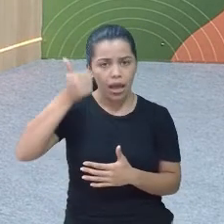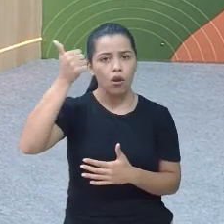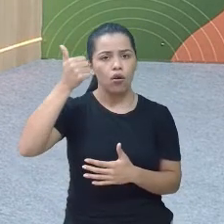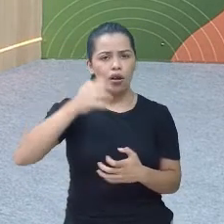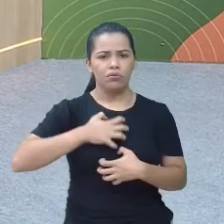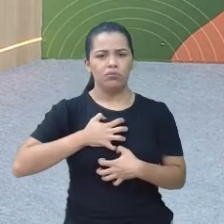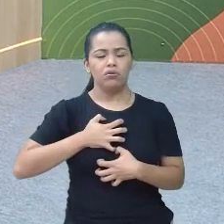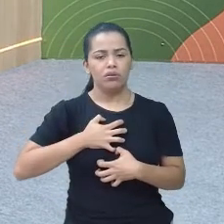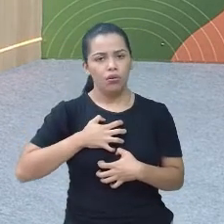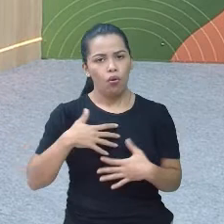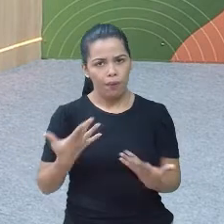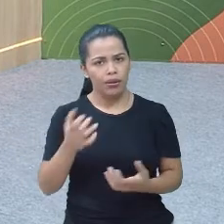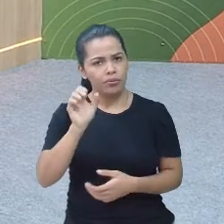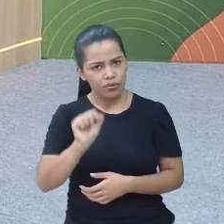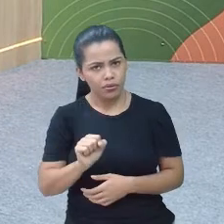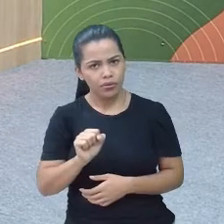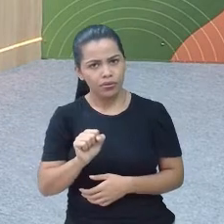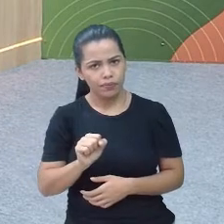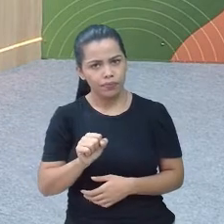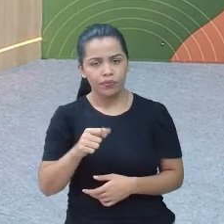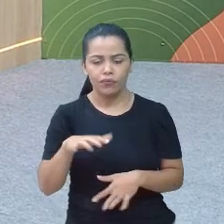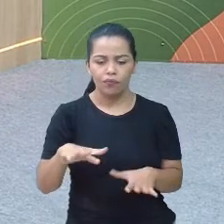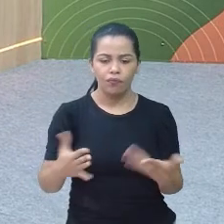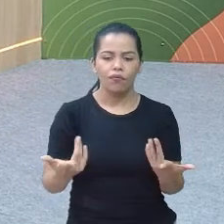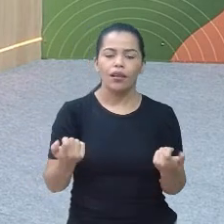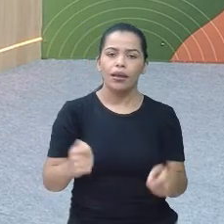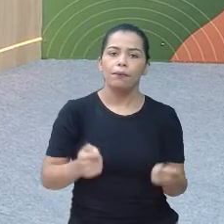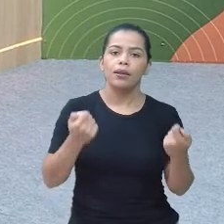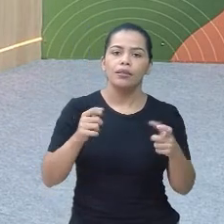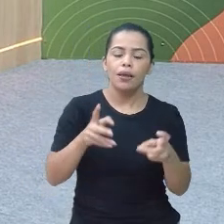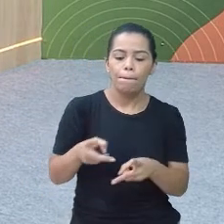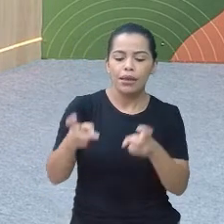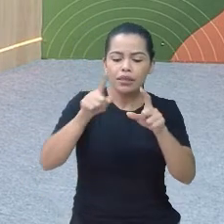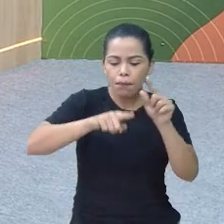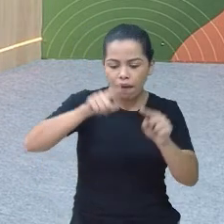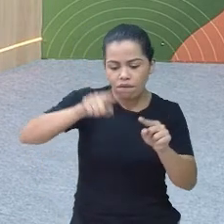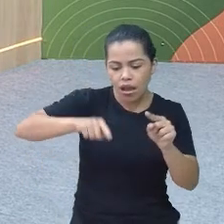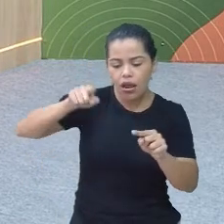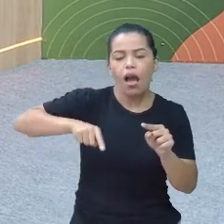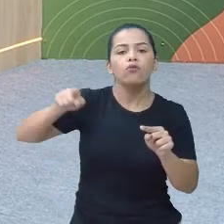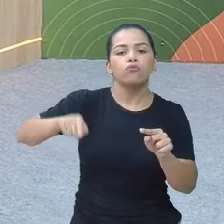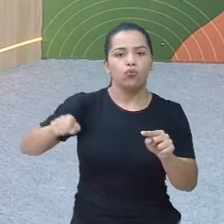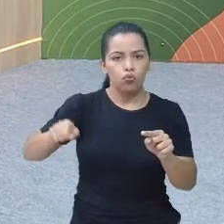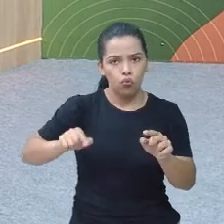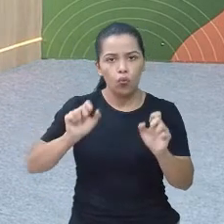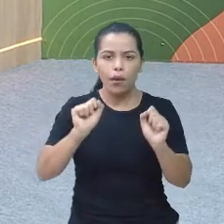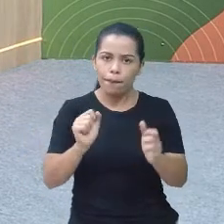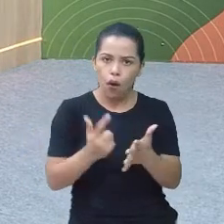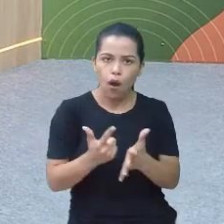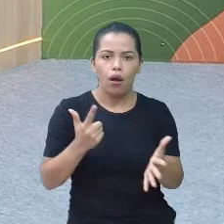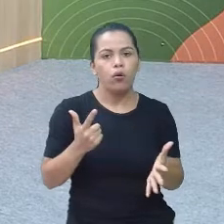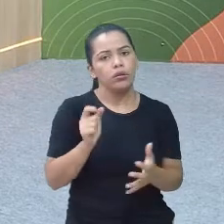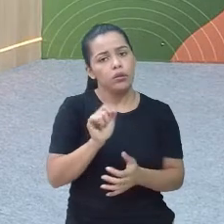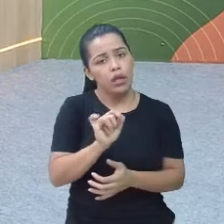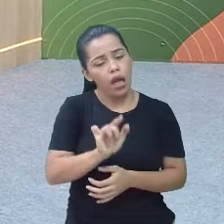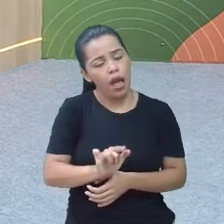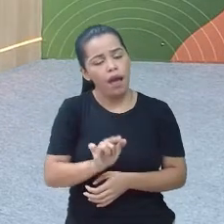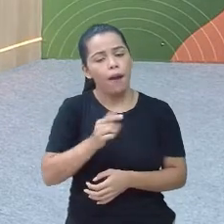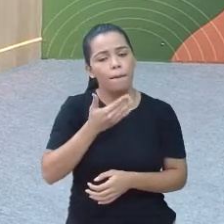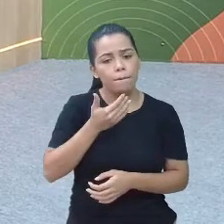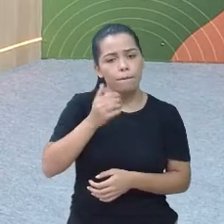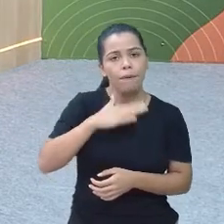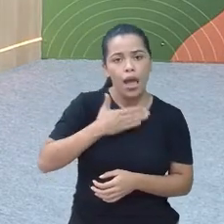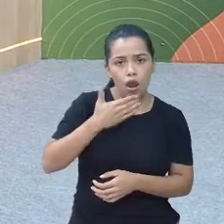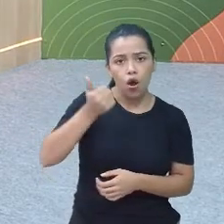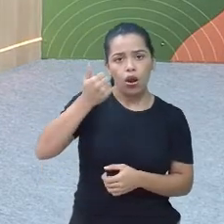Você vai ter que observar algumas variações, algumas situações que podem te levar a ser eficiente ou não, não